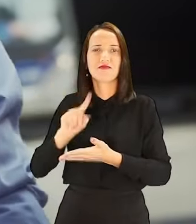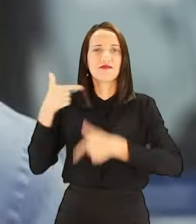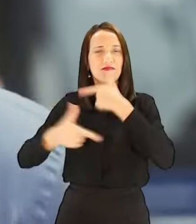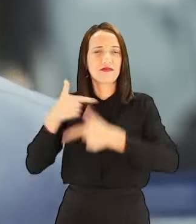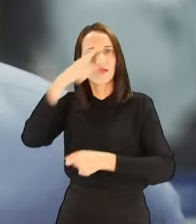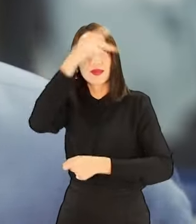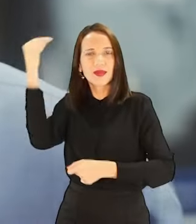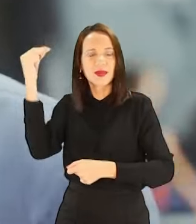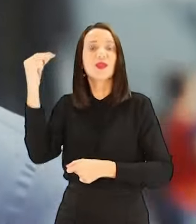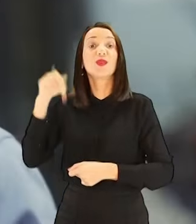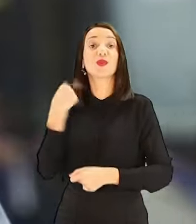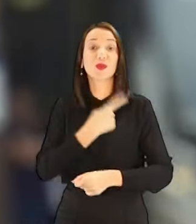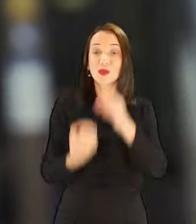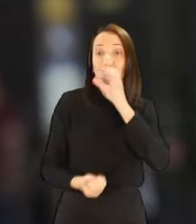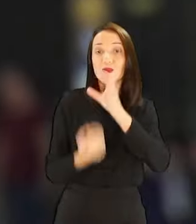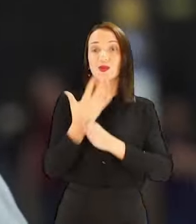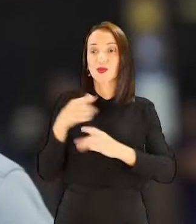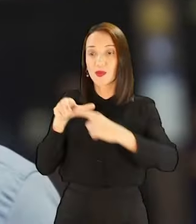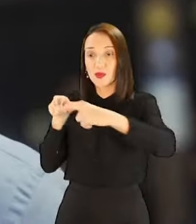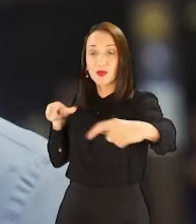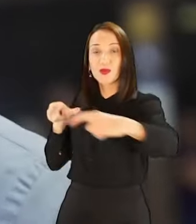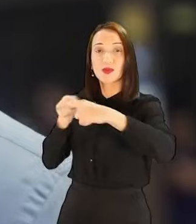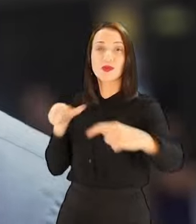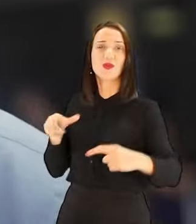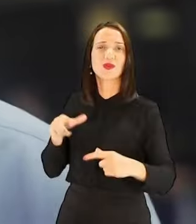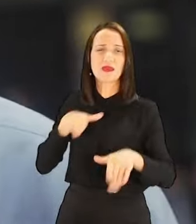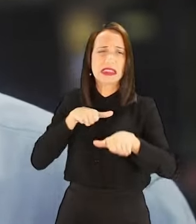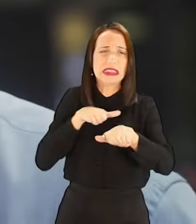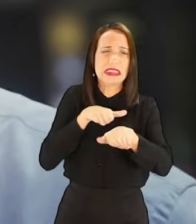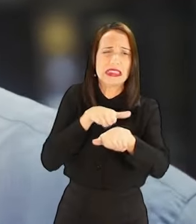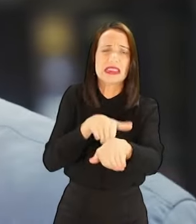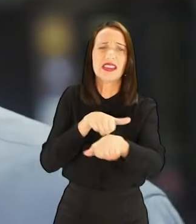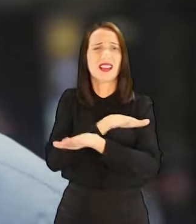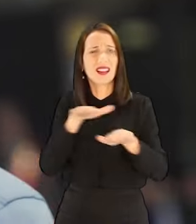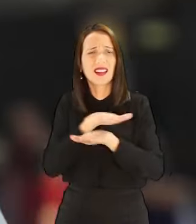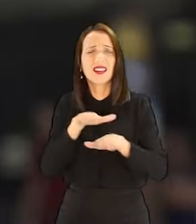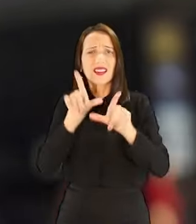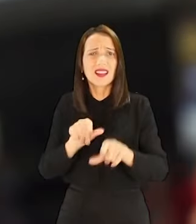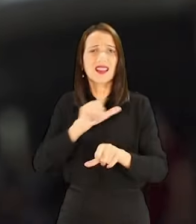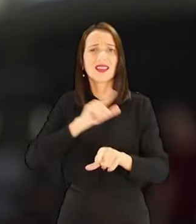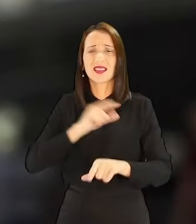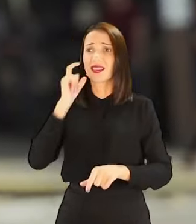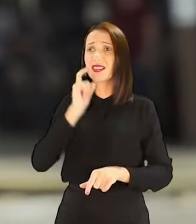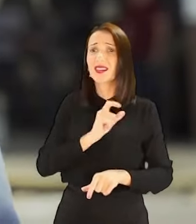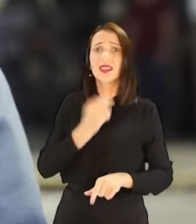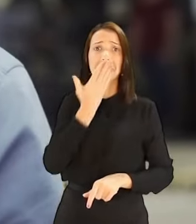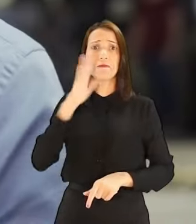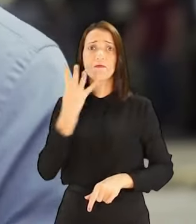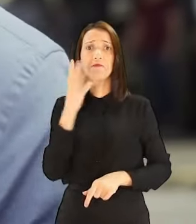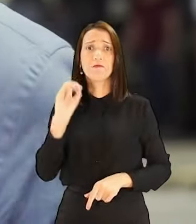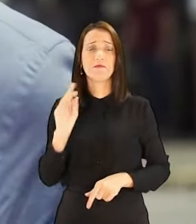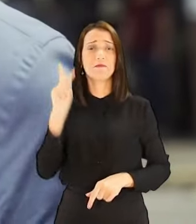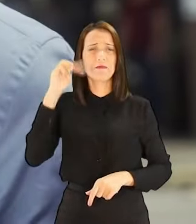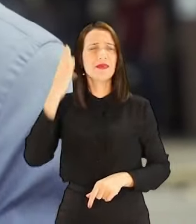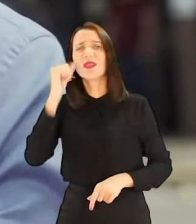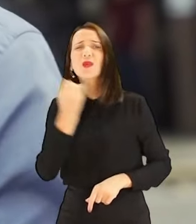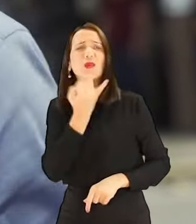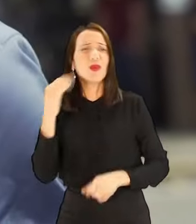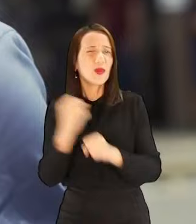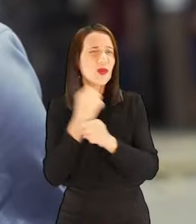prefeitura. Além disso, nós vamos fazer mais corredores para desafogar o trânsito. Porque o Ricardo Nunes, que prometeu fazer 40